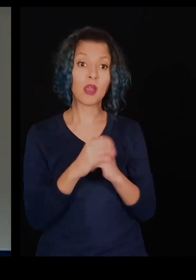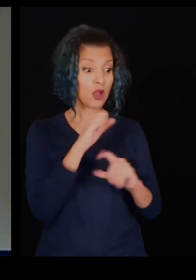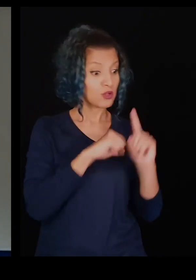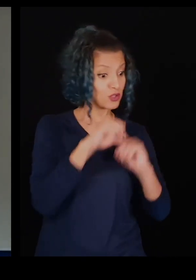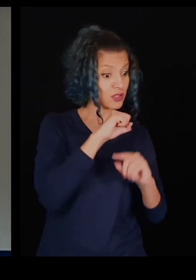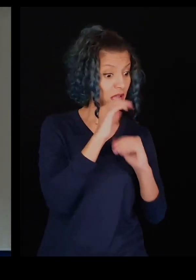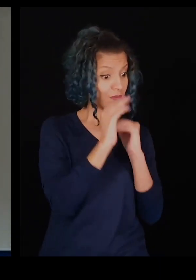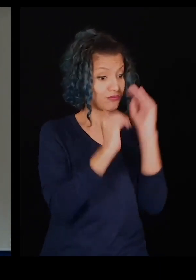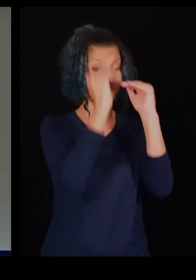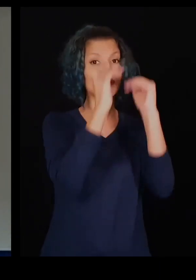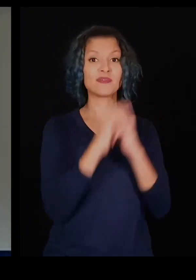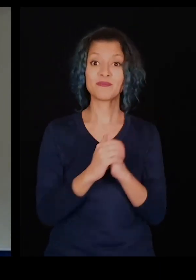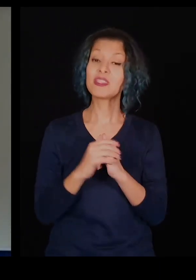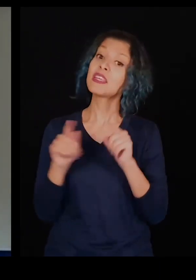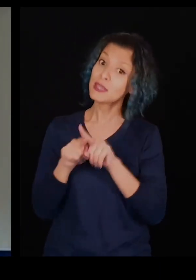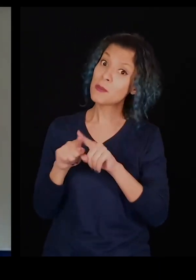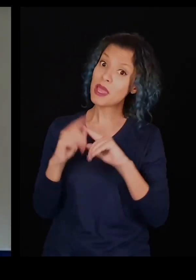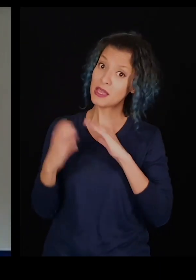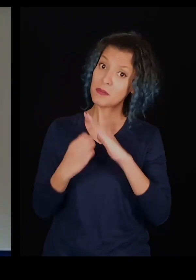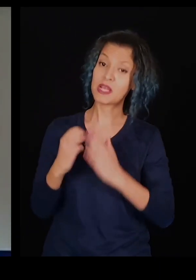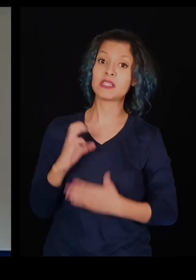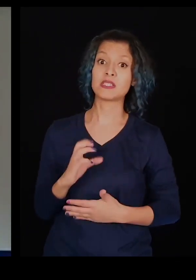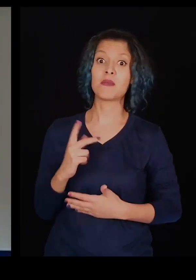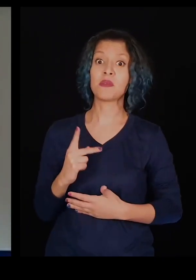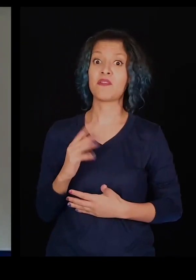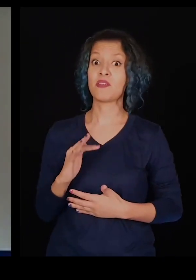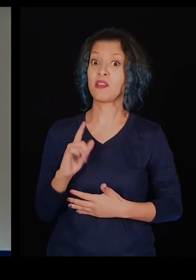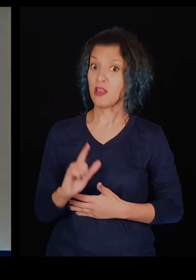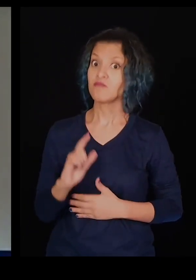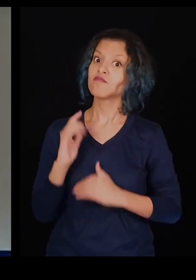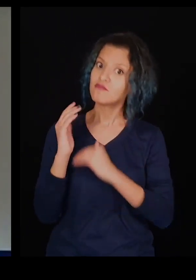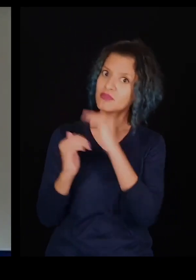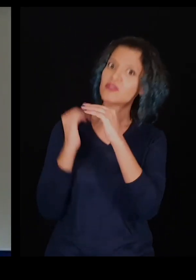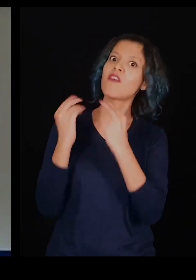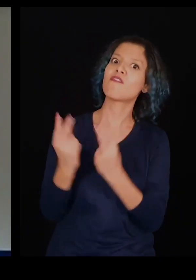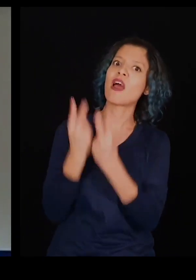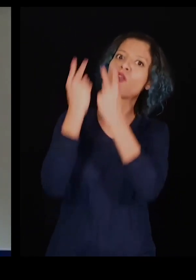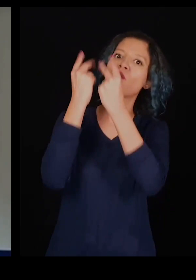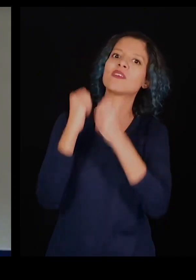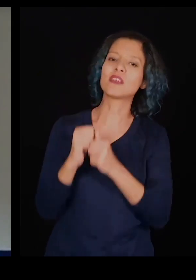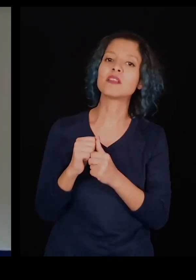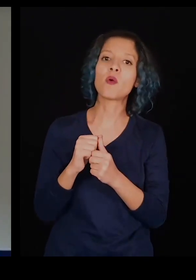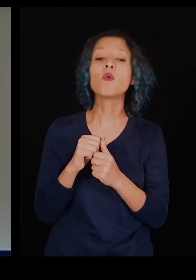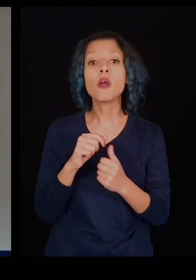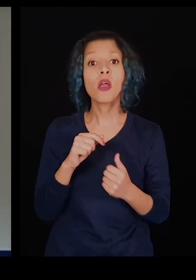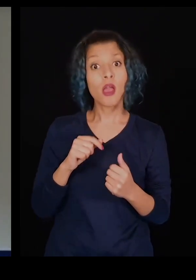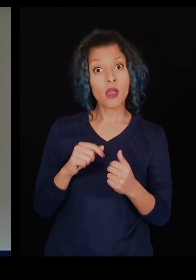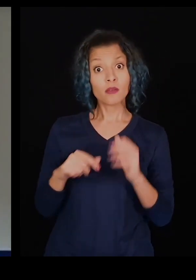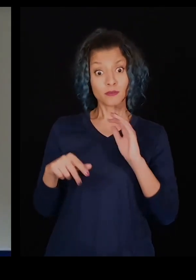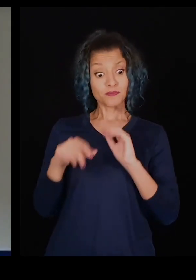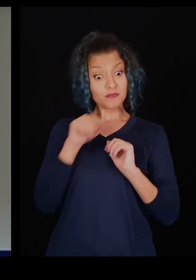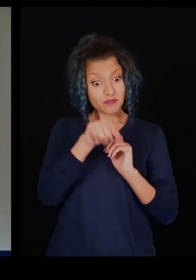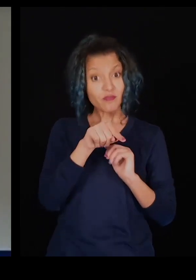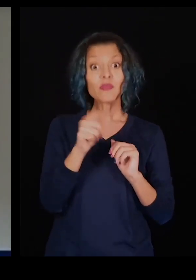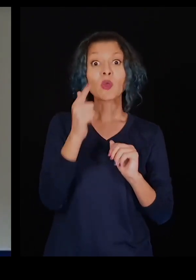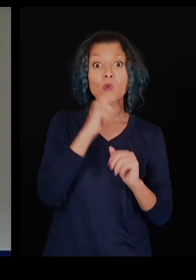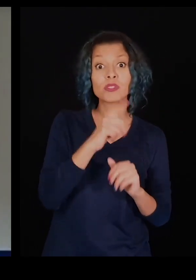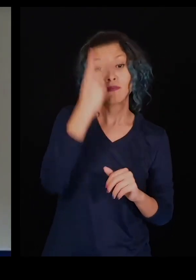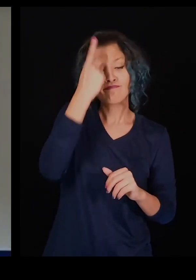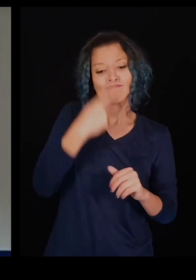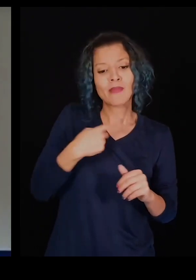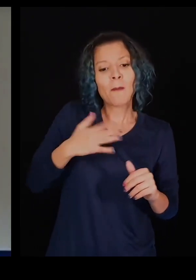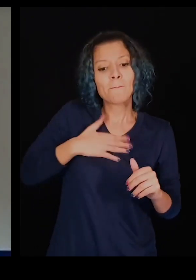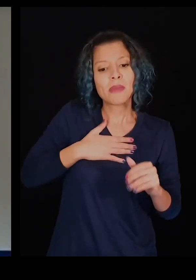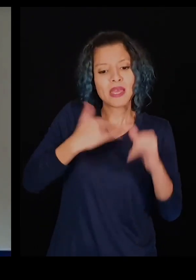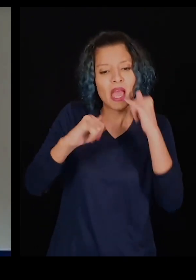na medida em que essas novas tecnologias de geração ou de autogeração de energia aliviam os